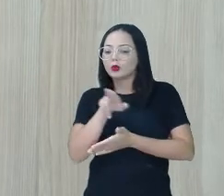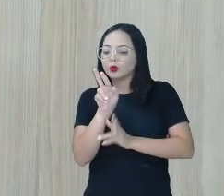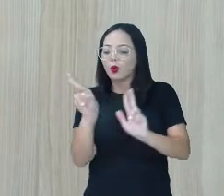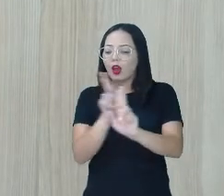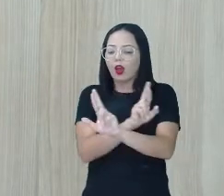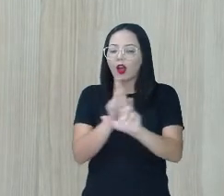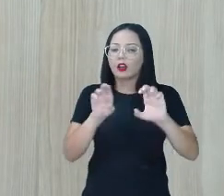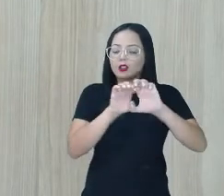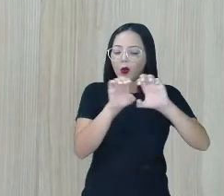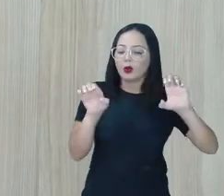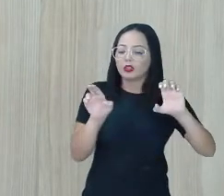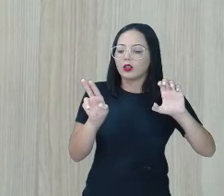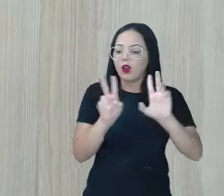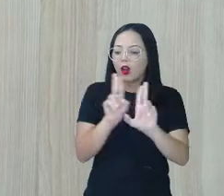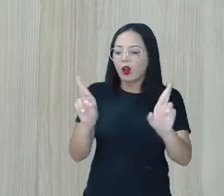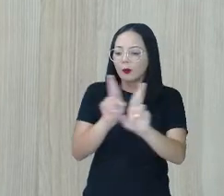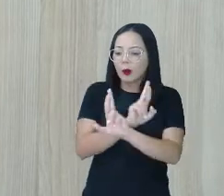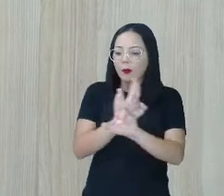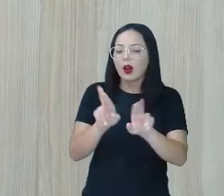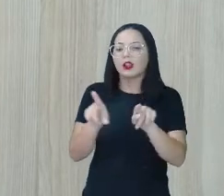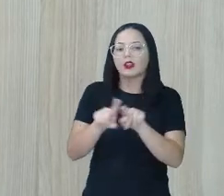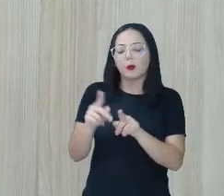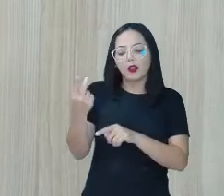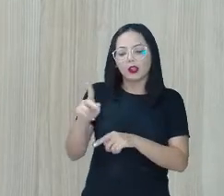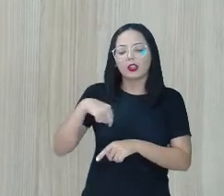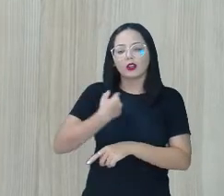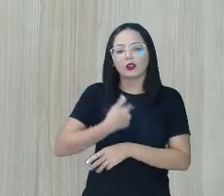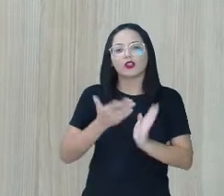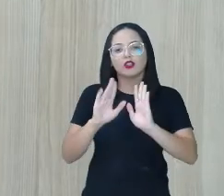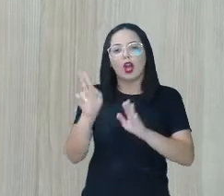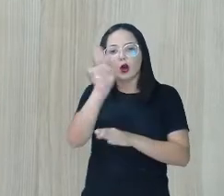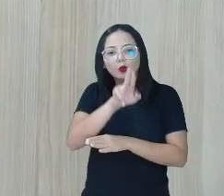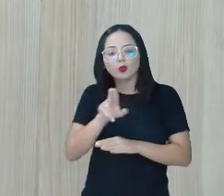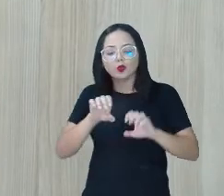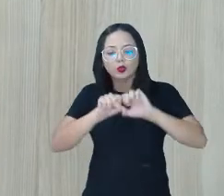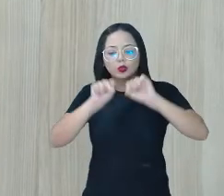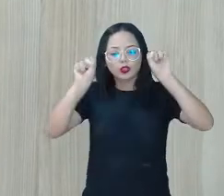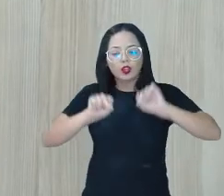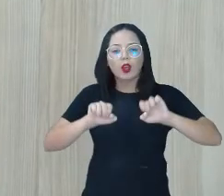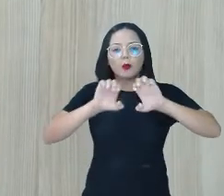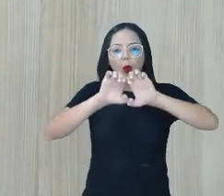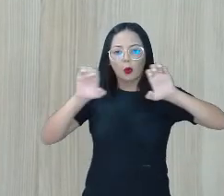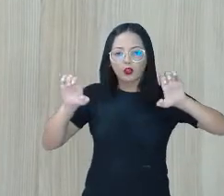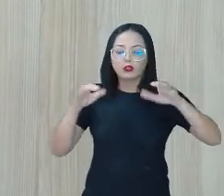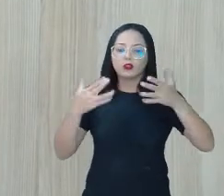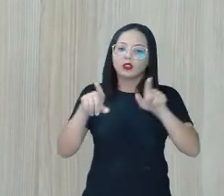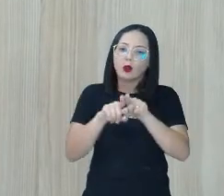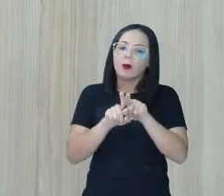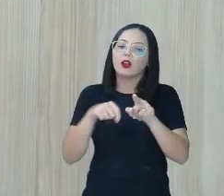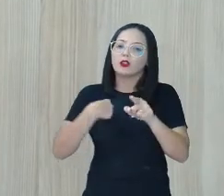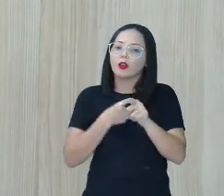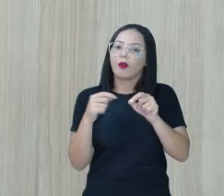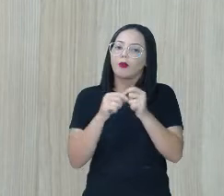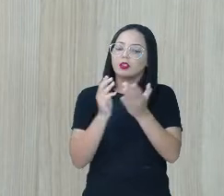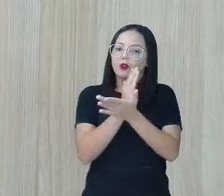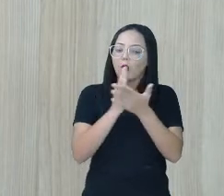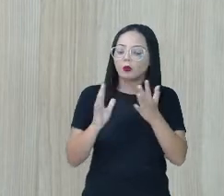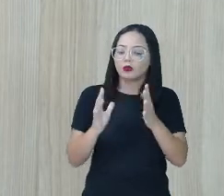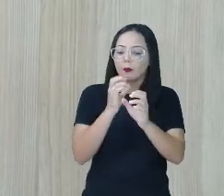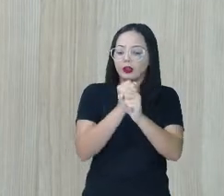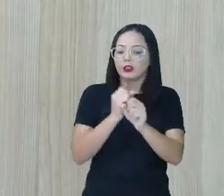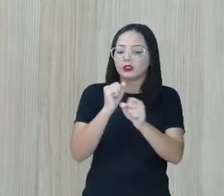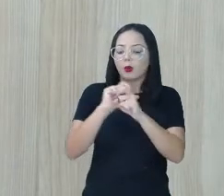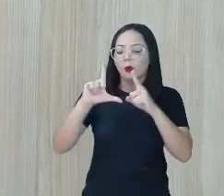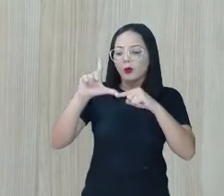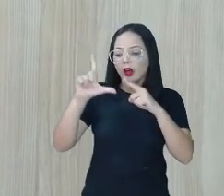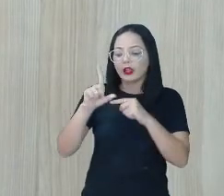relação de equações. Aqui mesmo a gente já trabalhou com a ideia de sistema de equações e fazendo algumas operações com essas letrinhas, né?